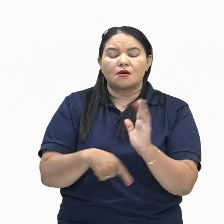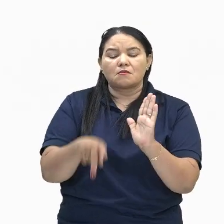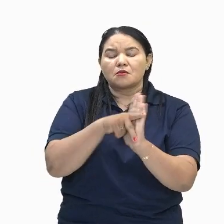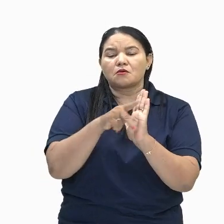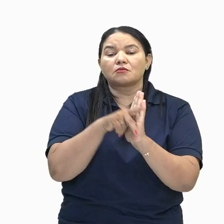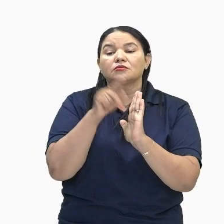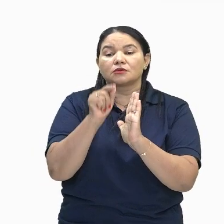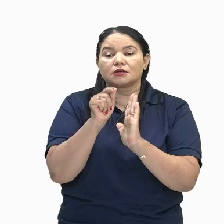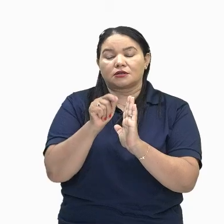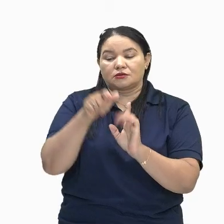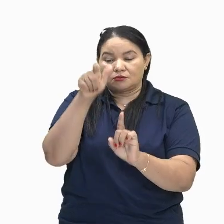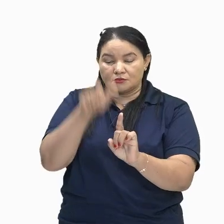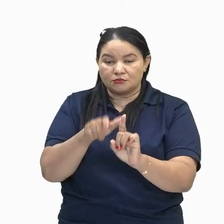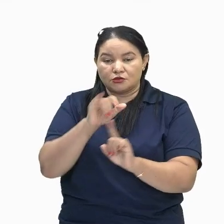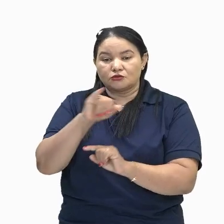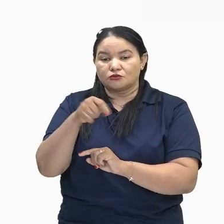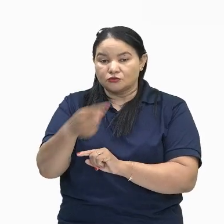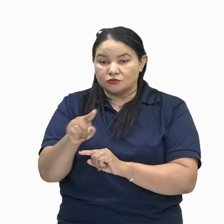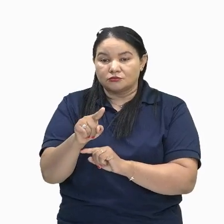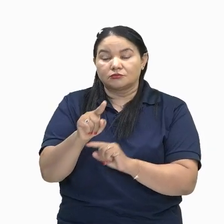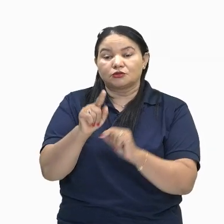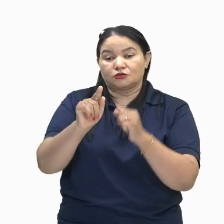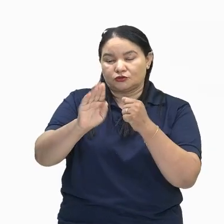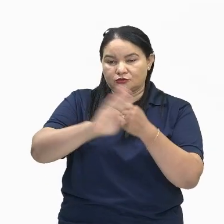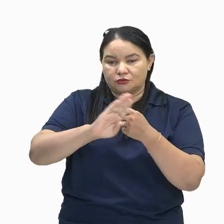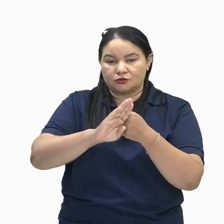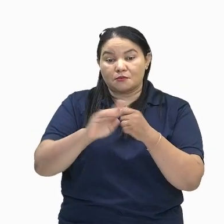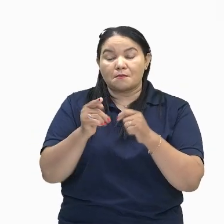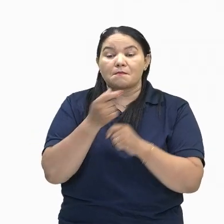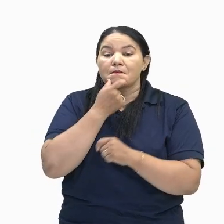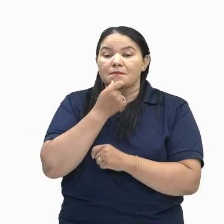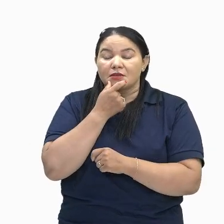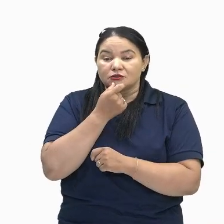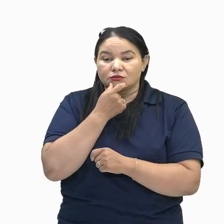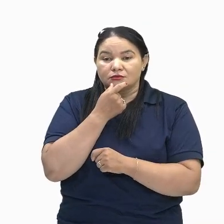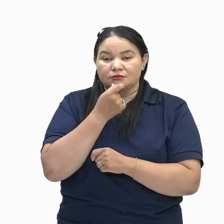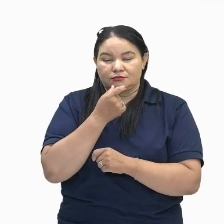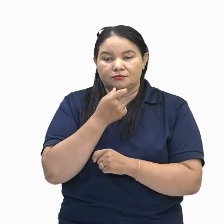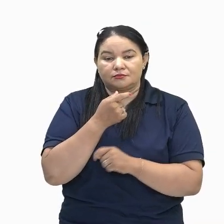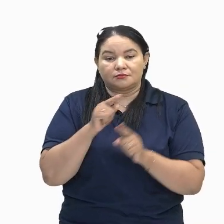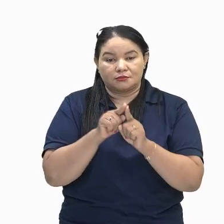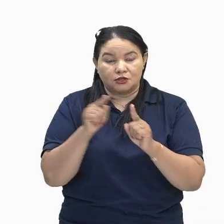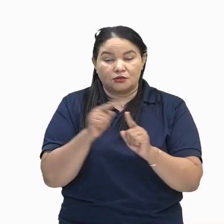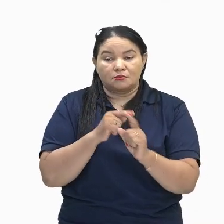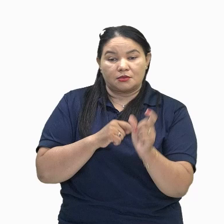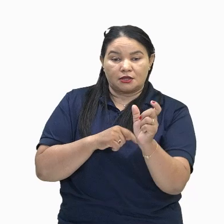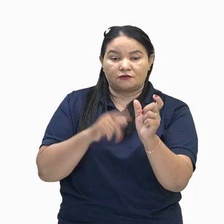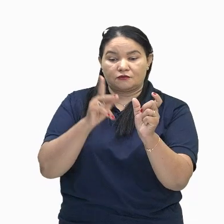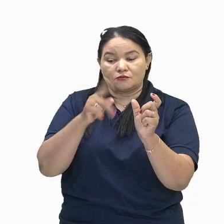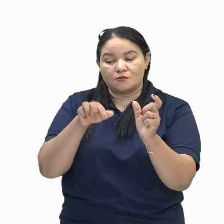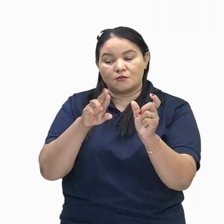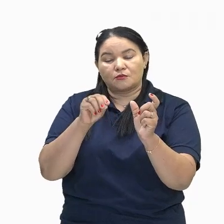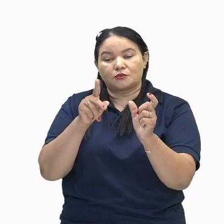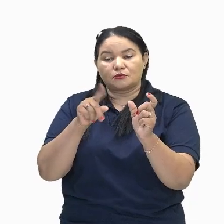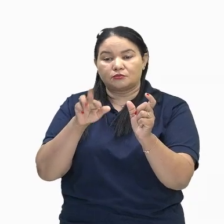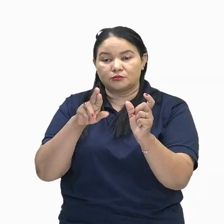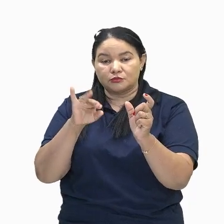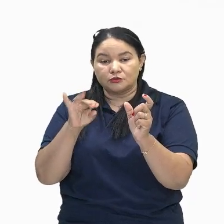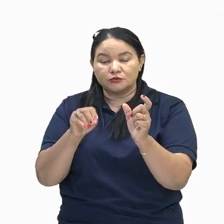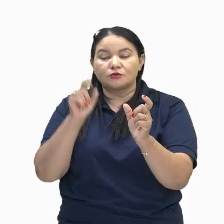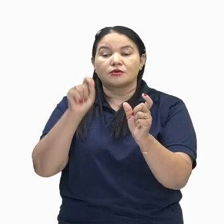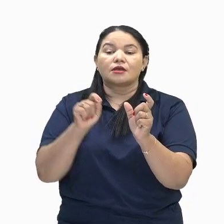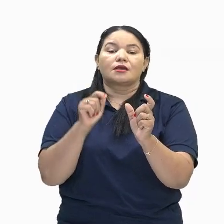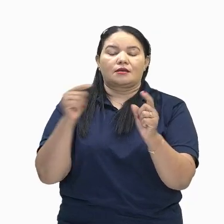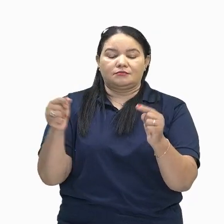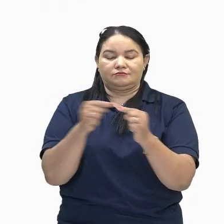A João. E João é um substantivo masculino. Então, próprio vai ficar no masculino,